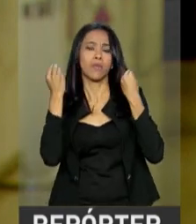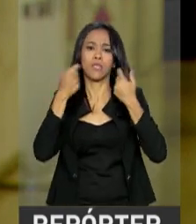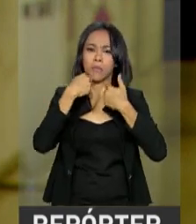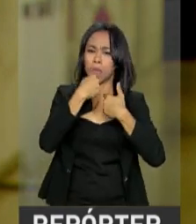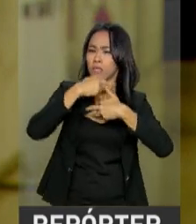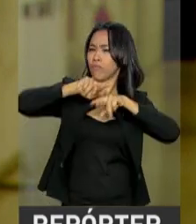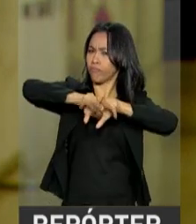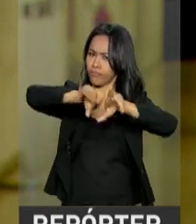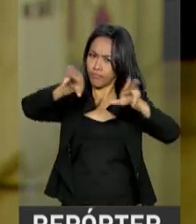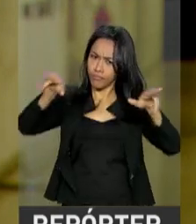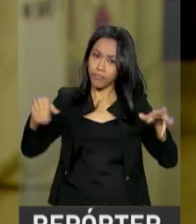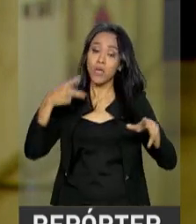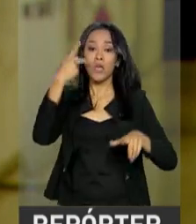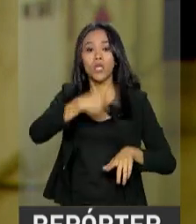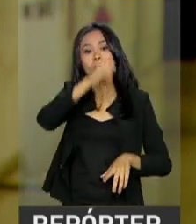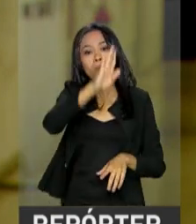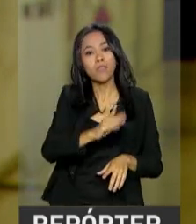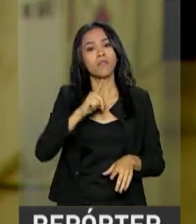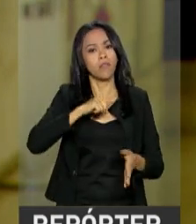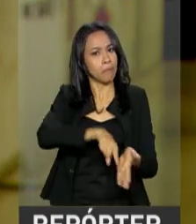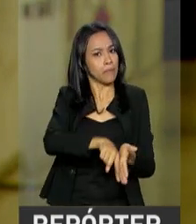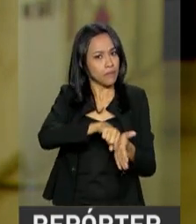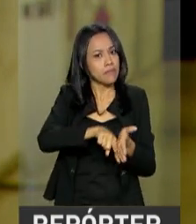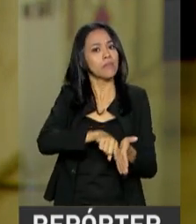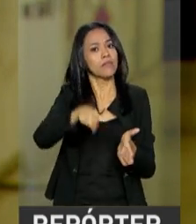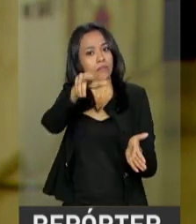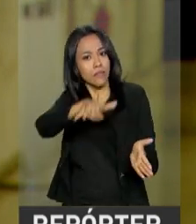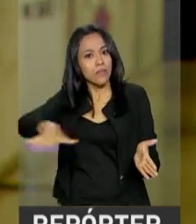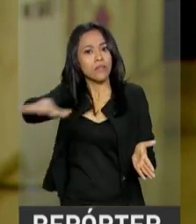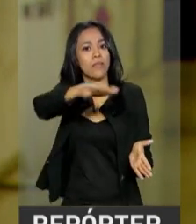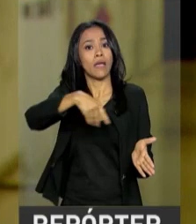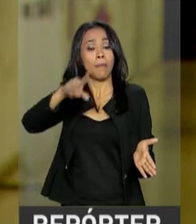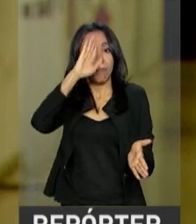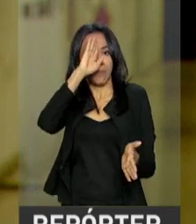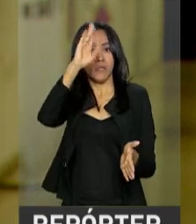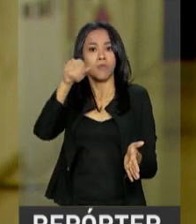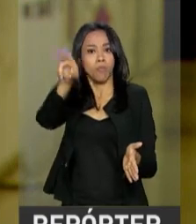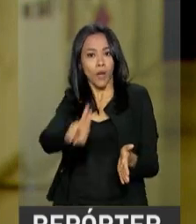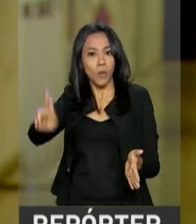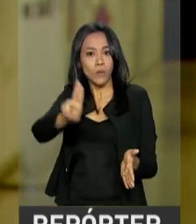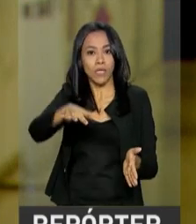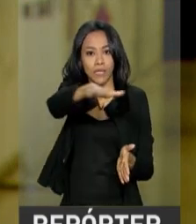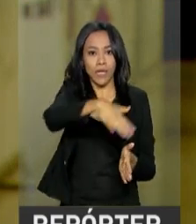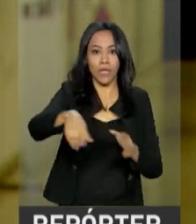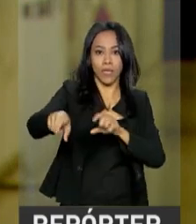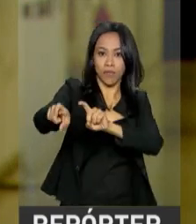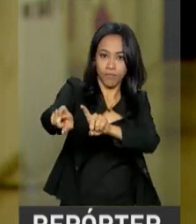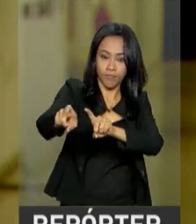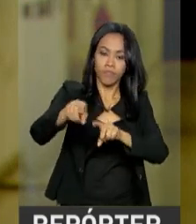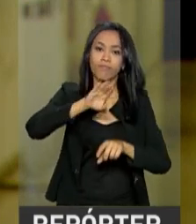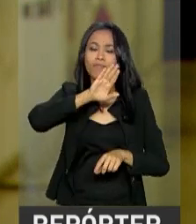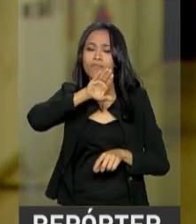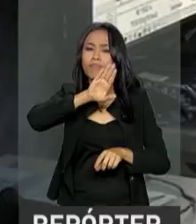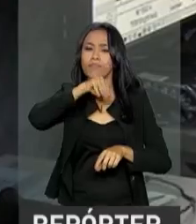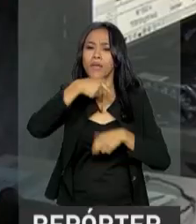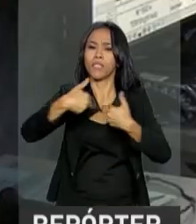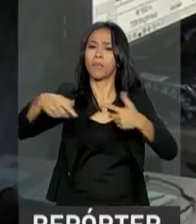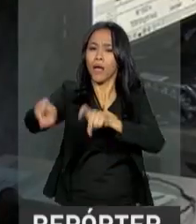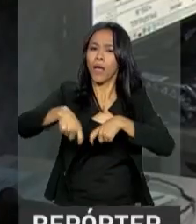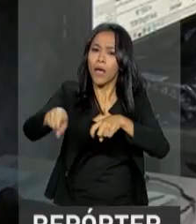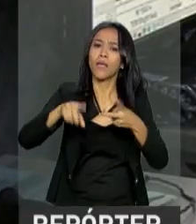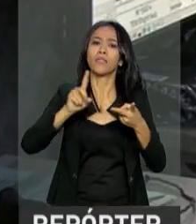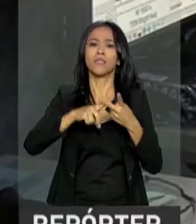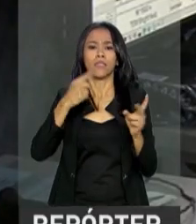estudos na área principalmente para aplicação na agropecuária medicina e eletrônicos e o